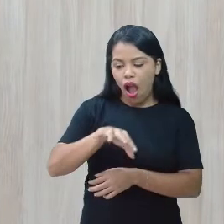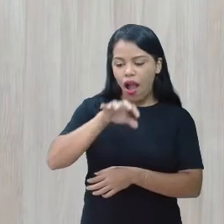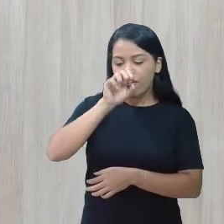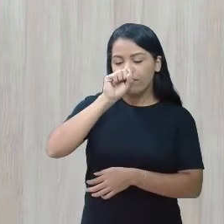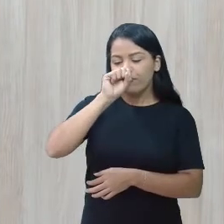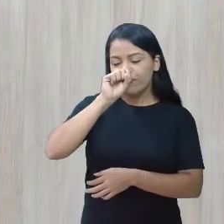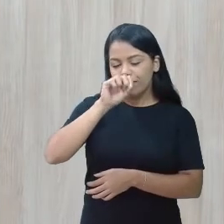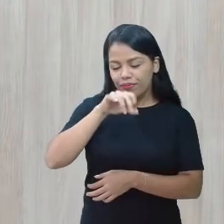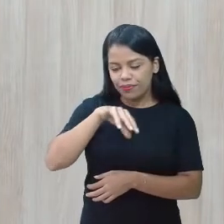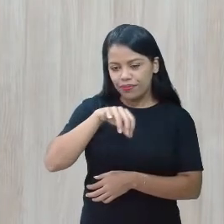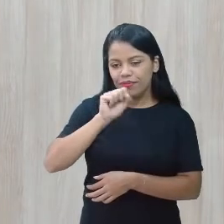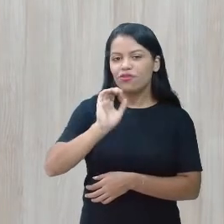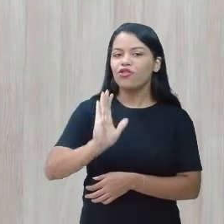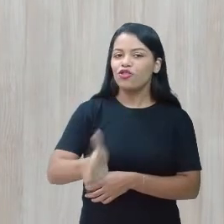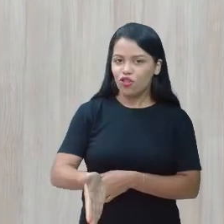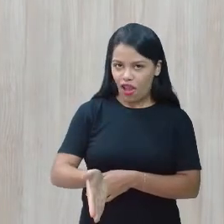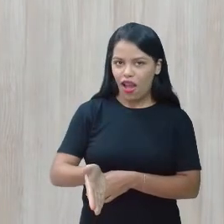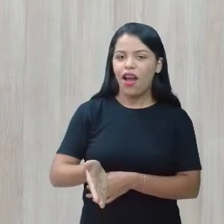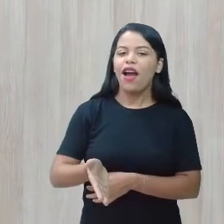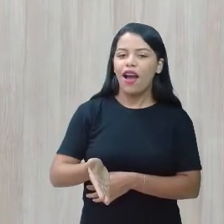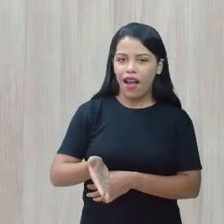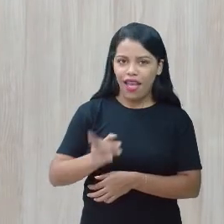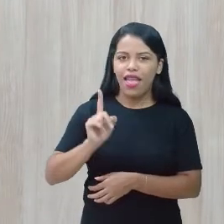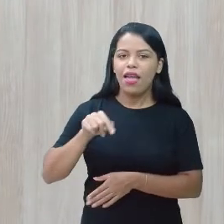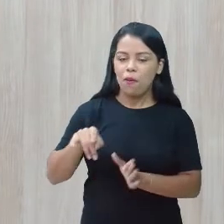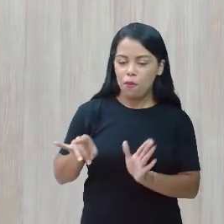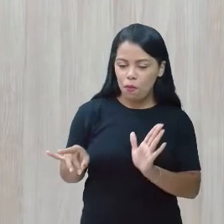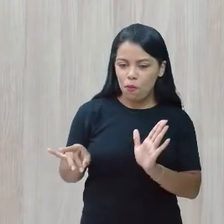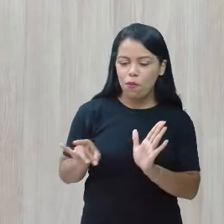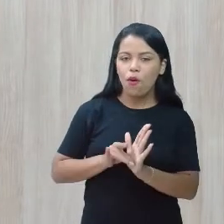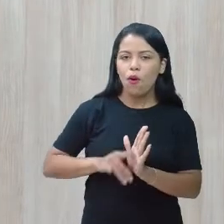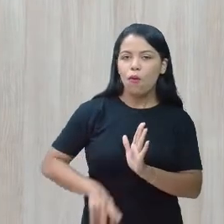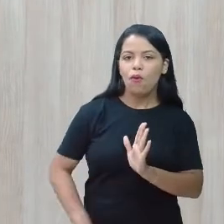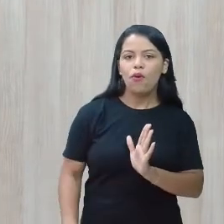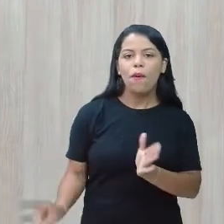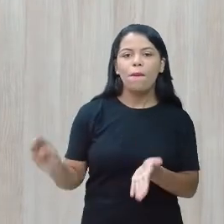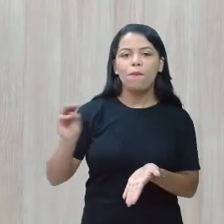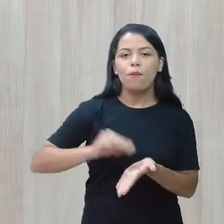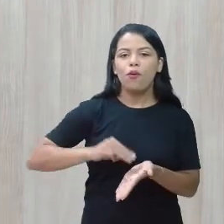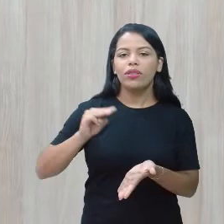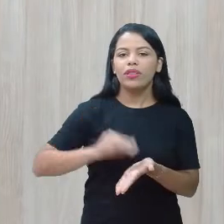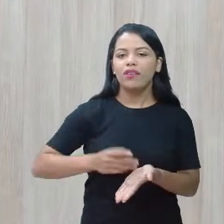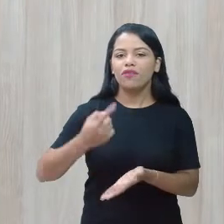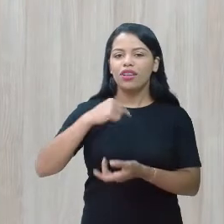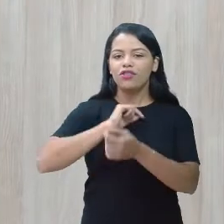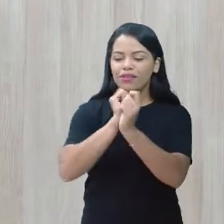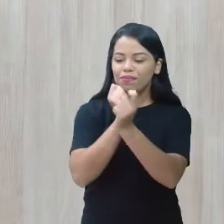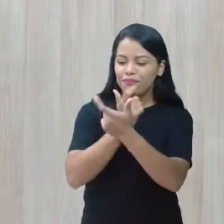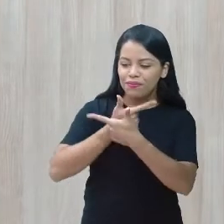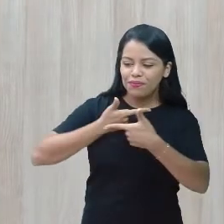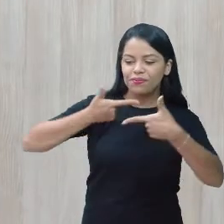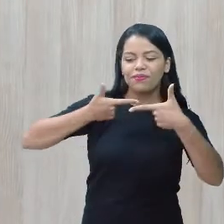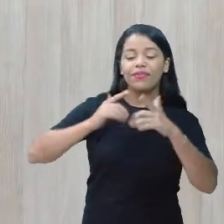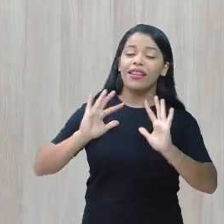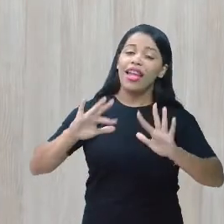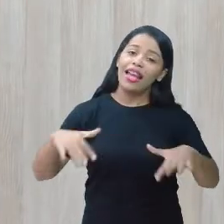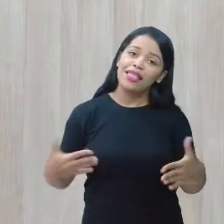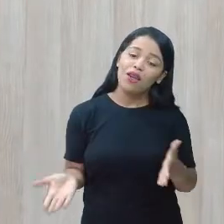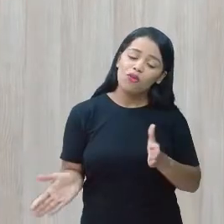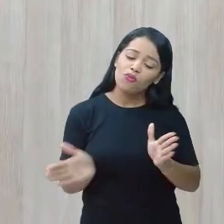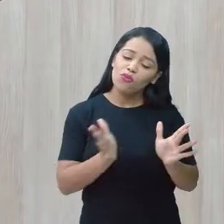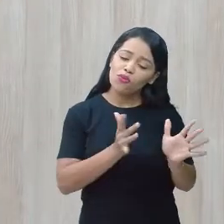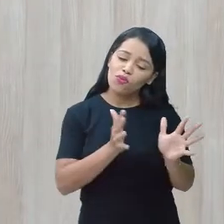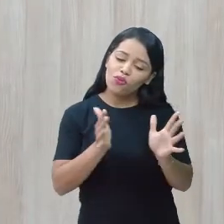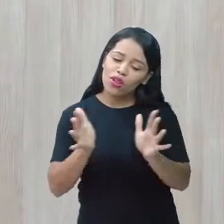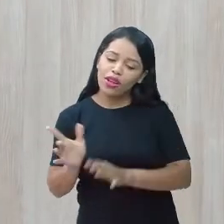isso já é motivo de estarmos assim, ó, sorridentes. Então, durante o dia, a partir